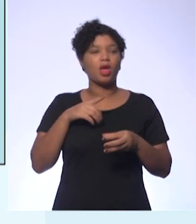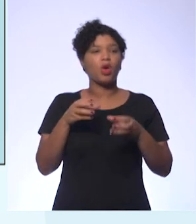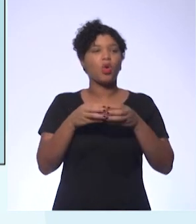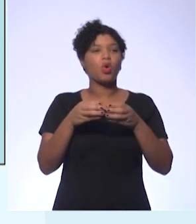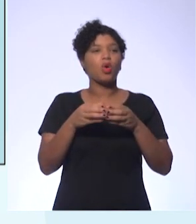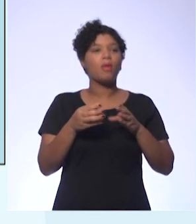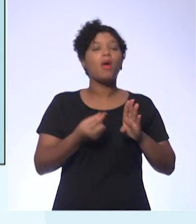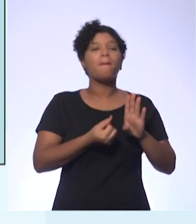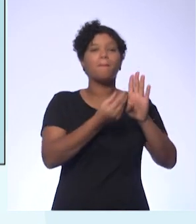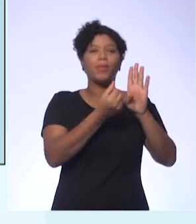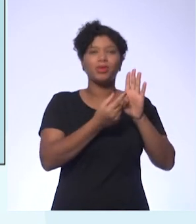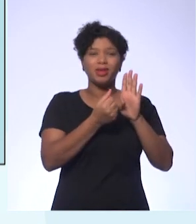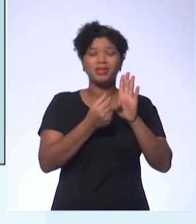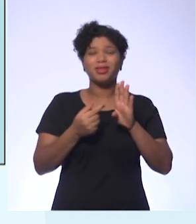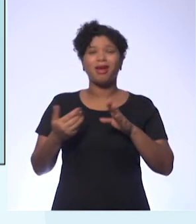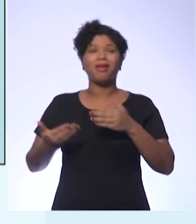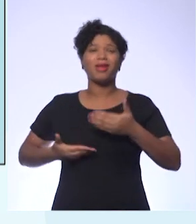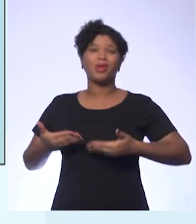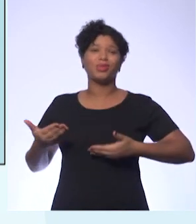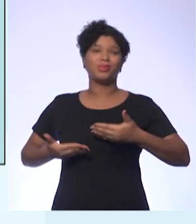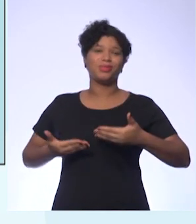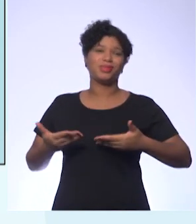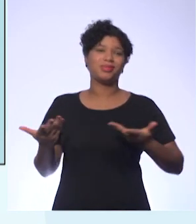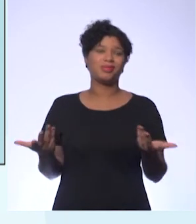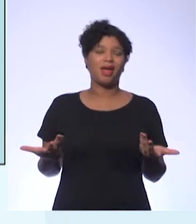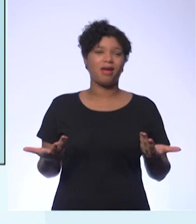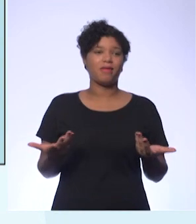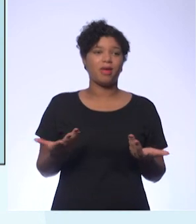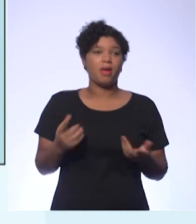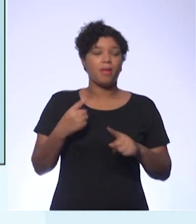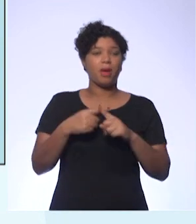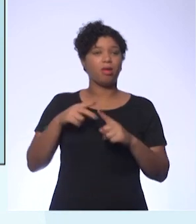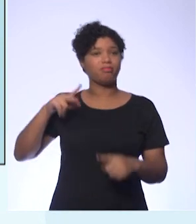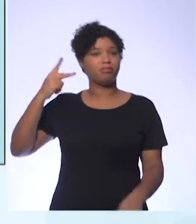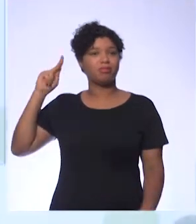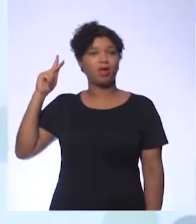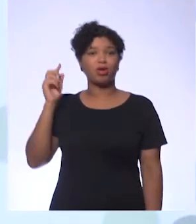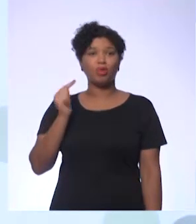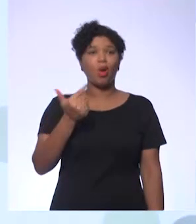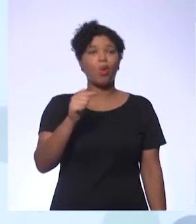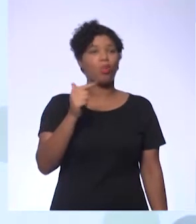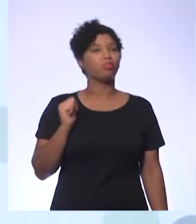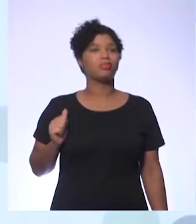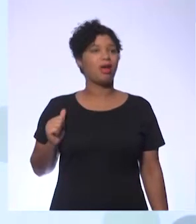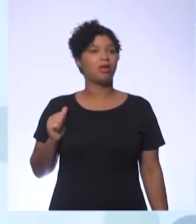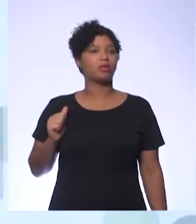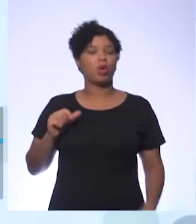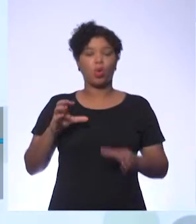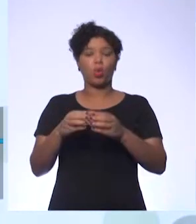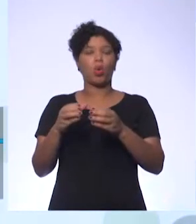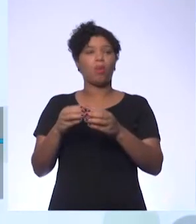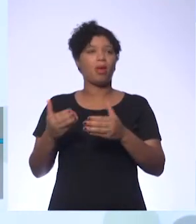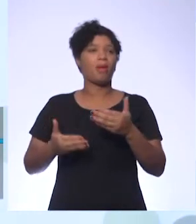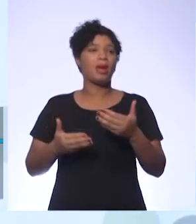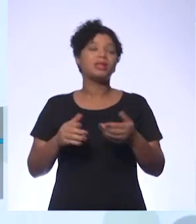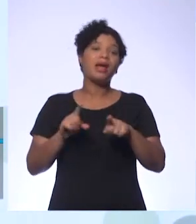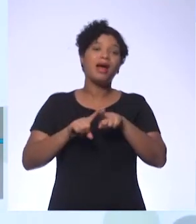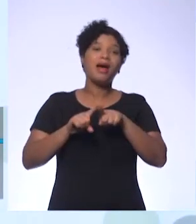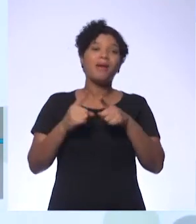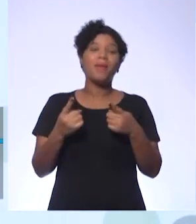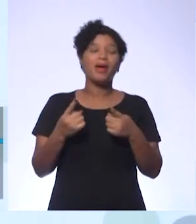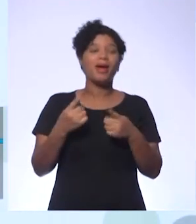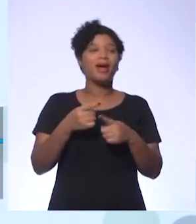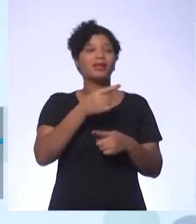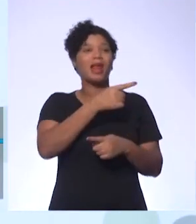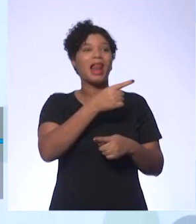e o proletariado, que antes nós não tínhamos essa classe, né? Não existia o proletariado, eles eram camponeses, servos.